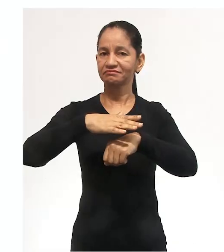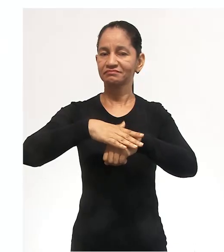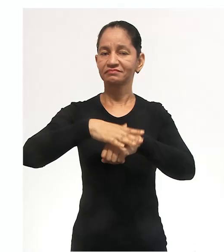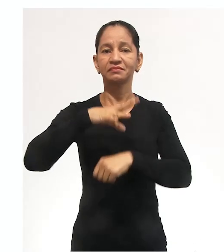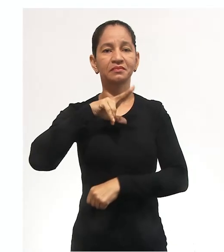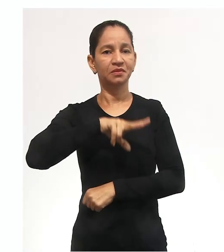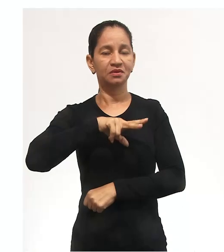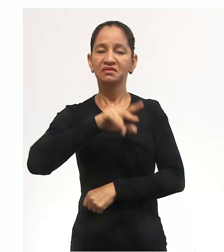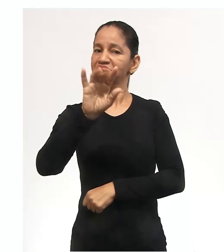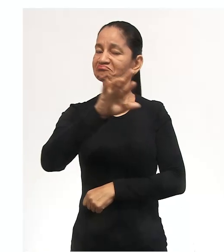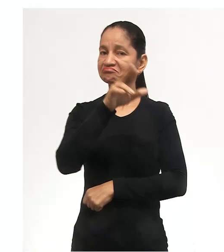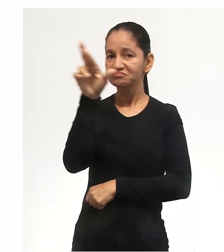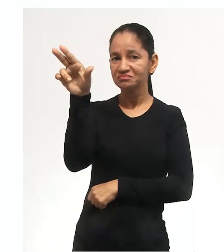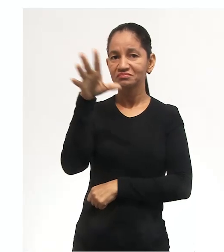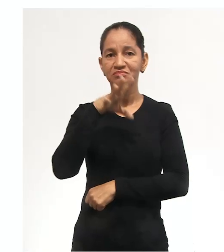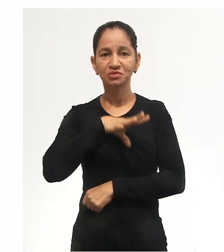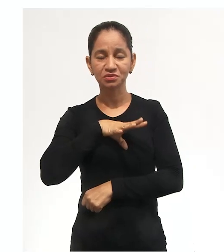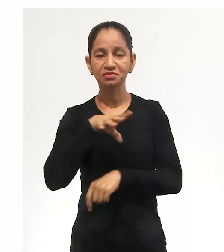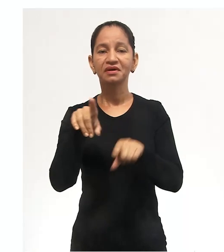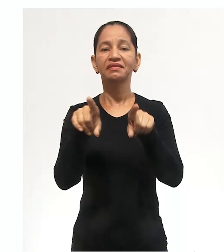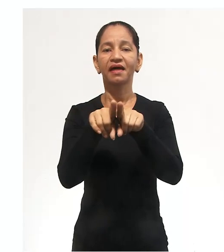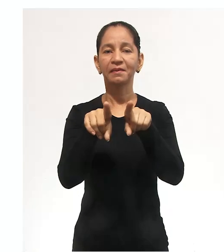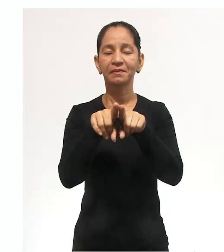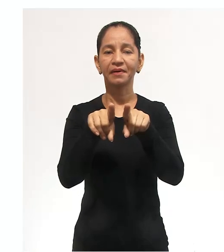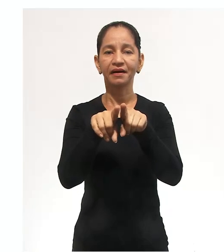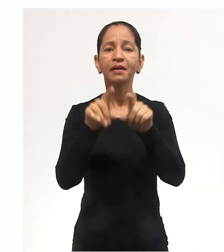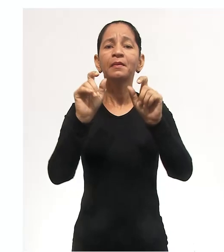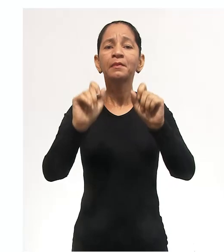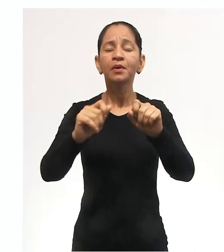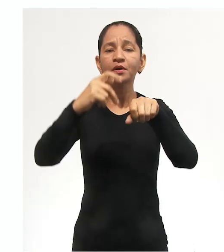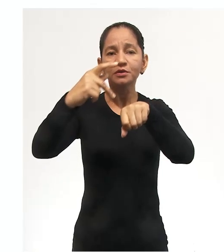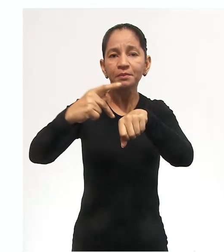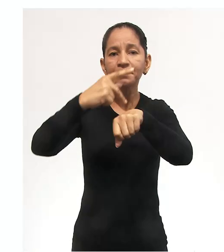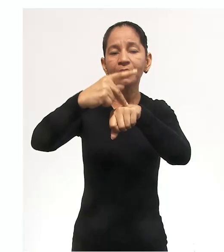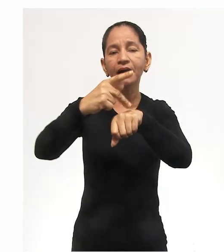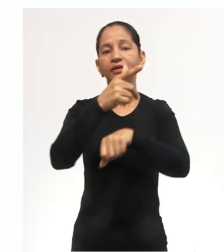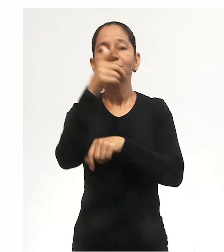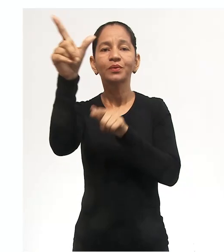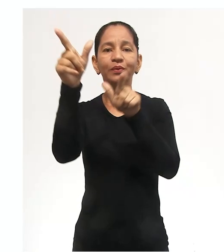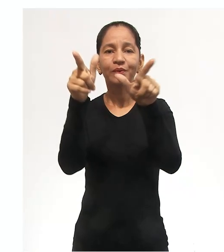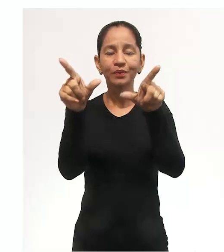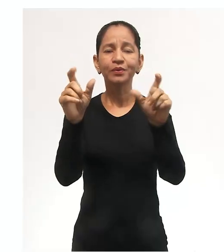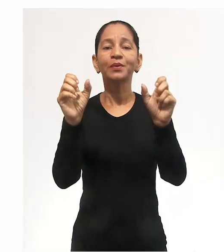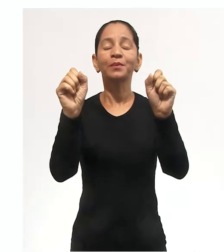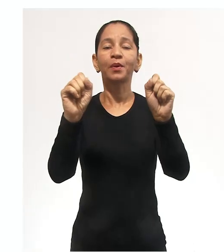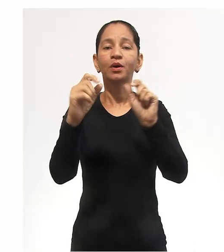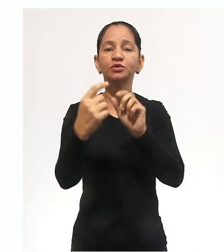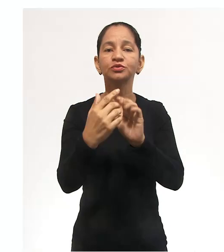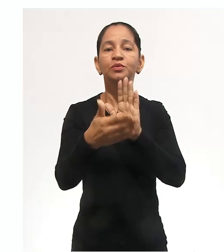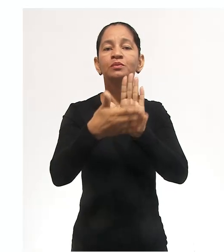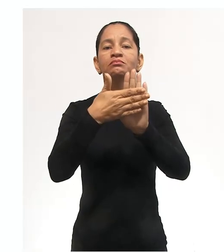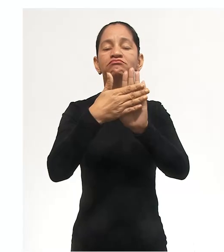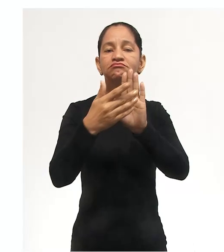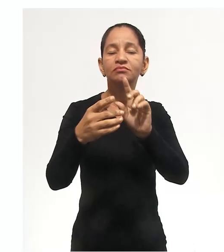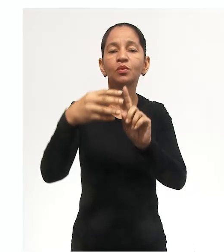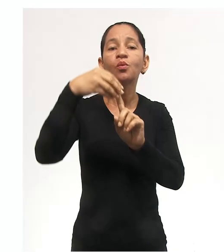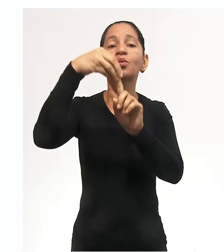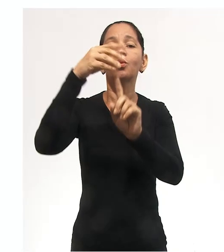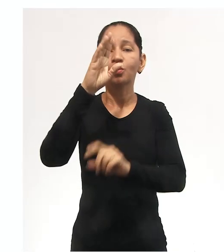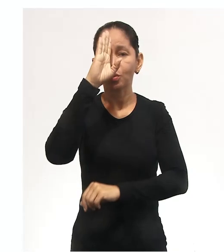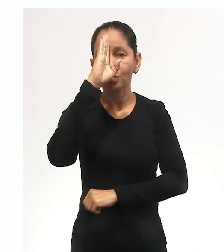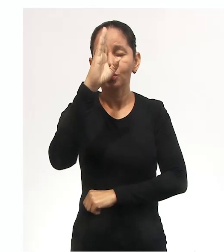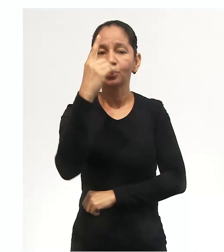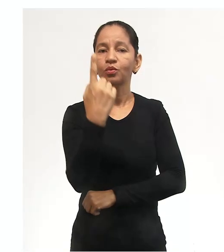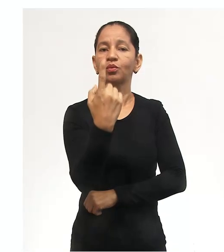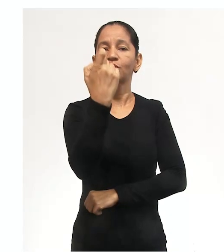Qualquer língua, qualquer país que tem um único idioma oficial, essa